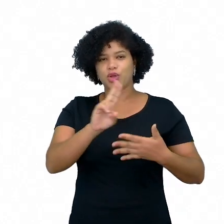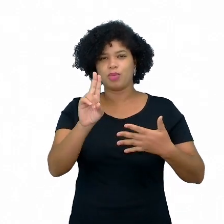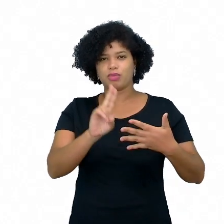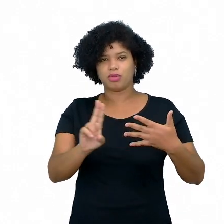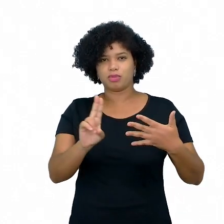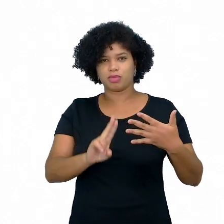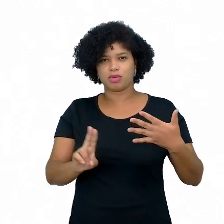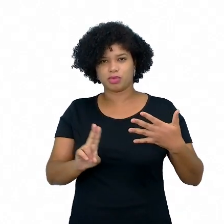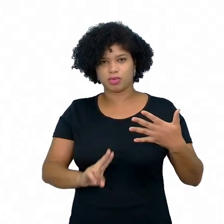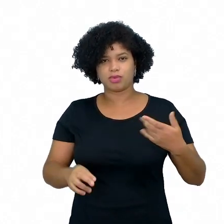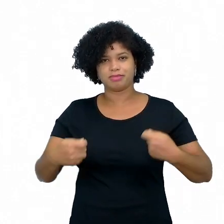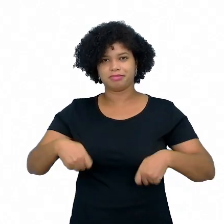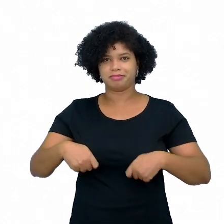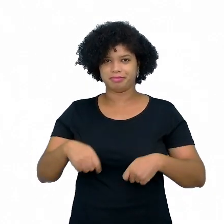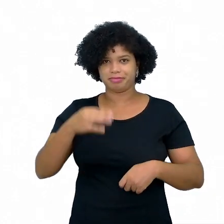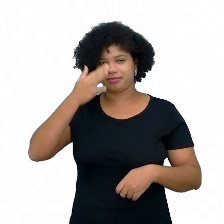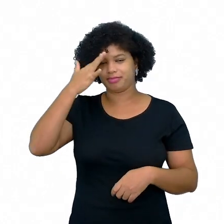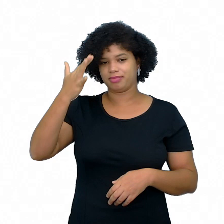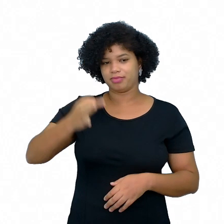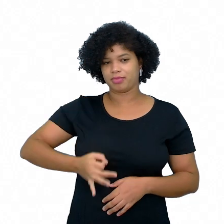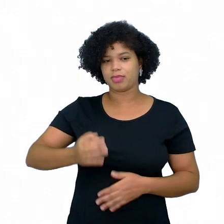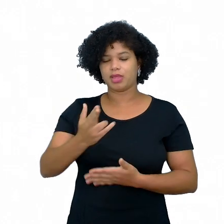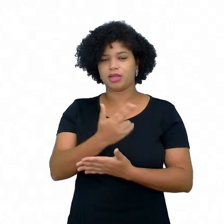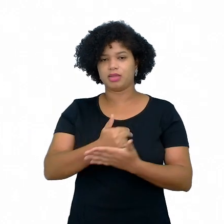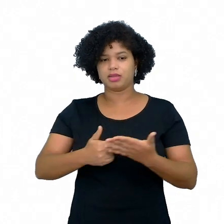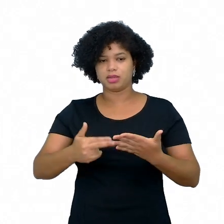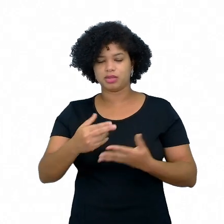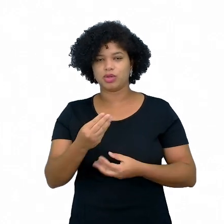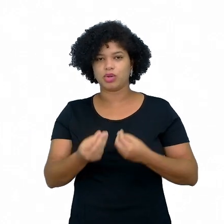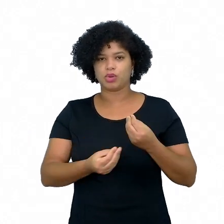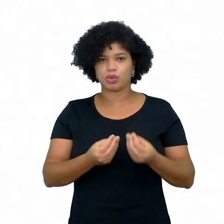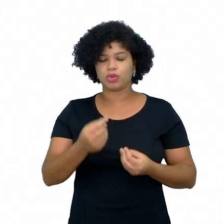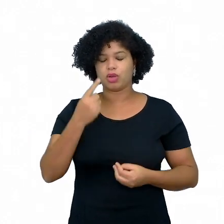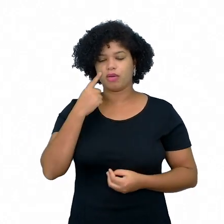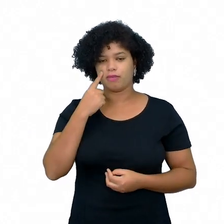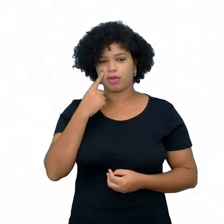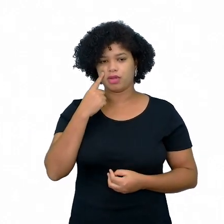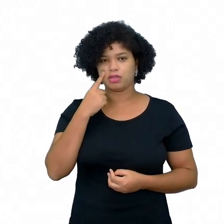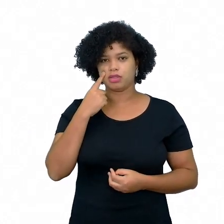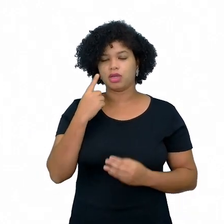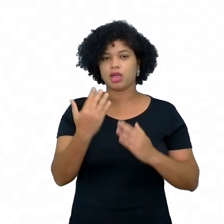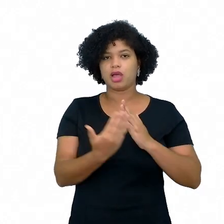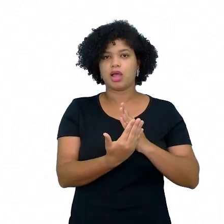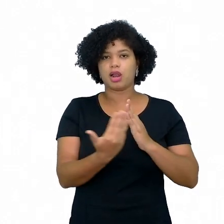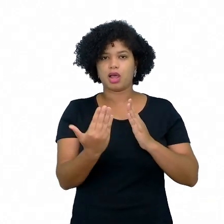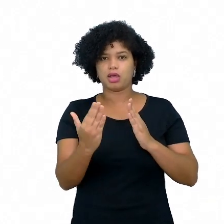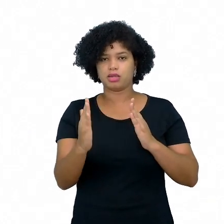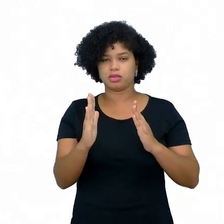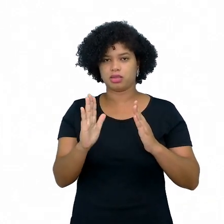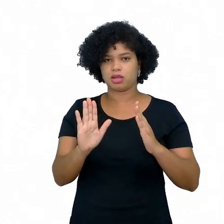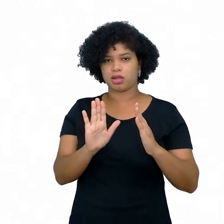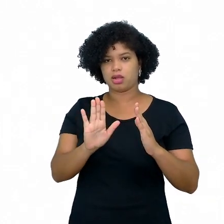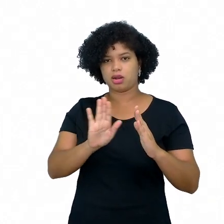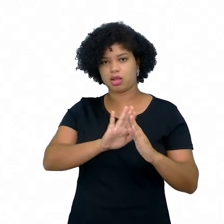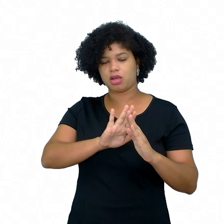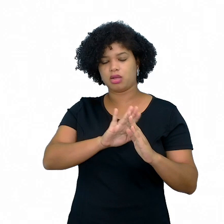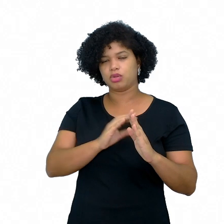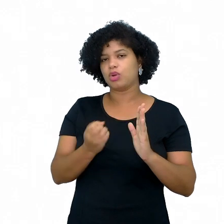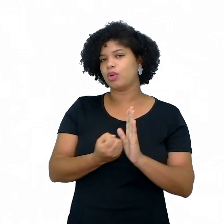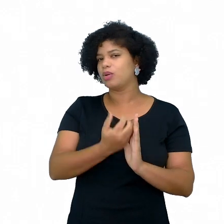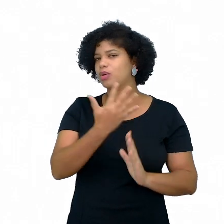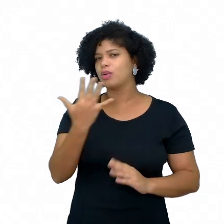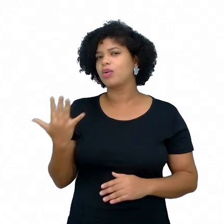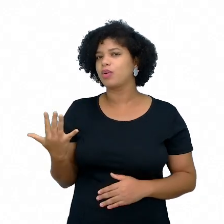os polígonos desenhados e indicar o número de lados, indicar o número de vértices